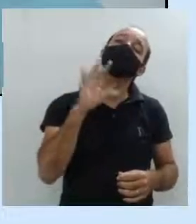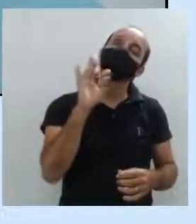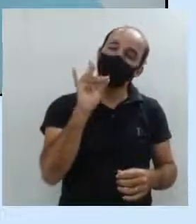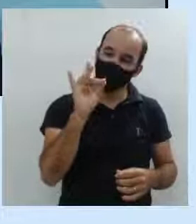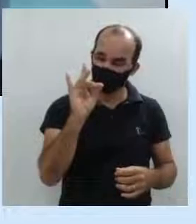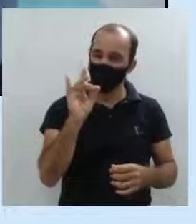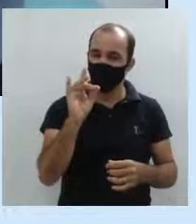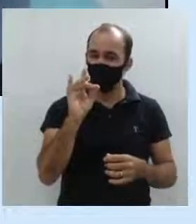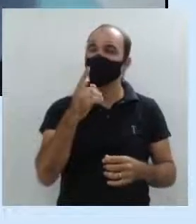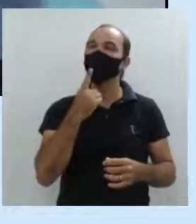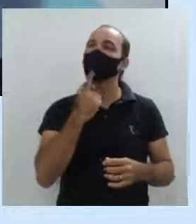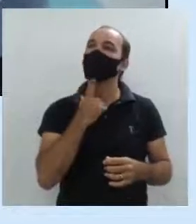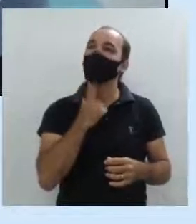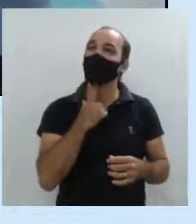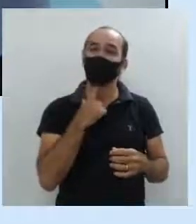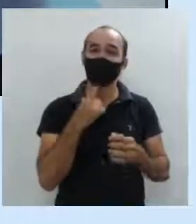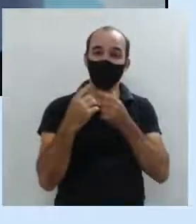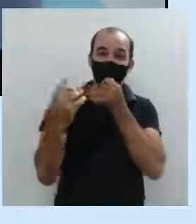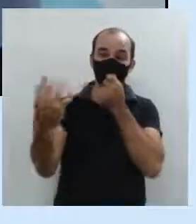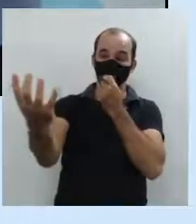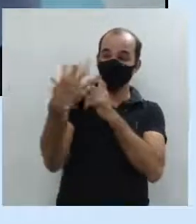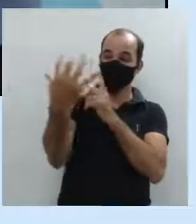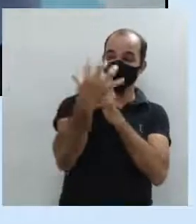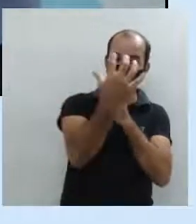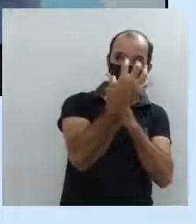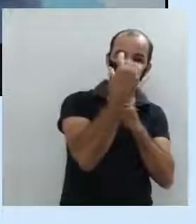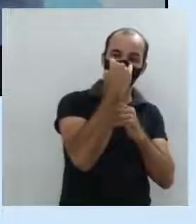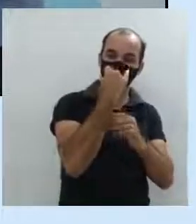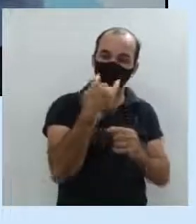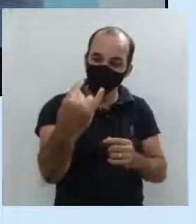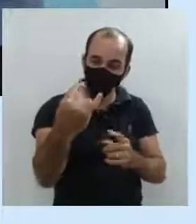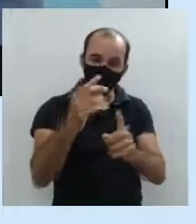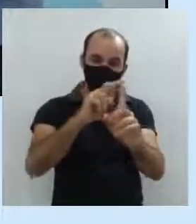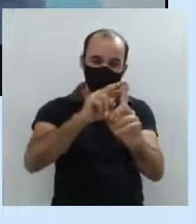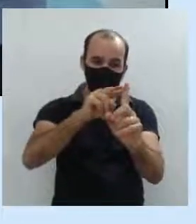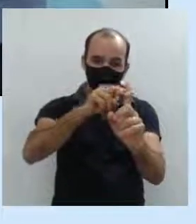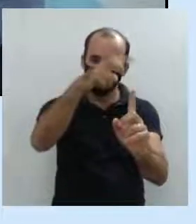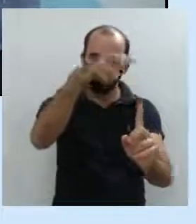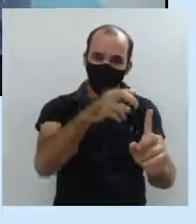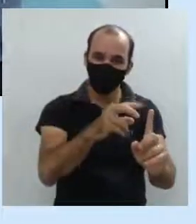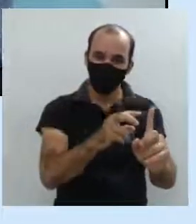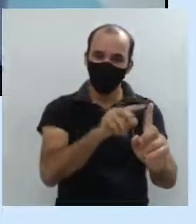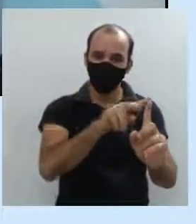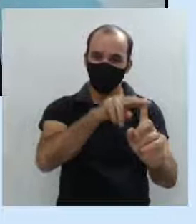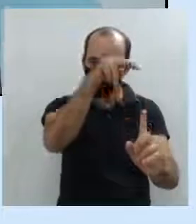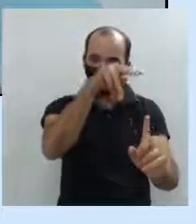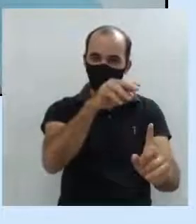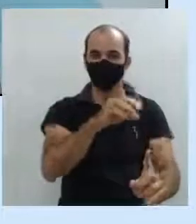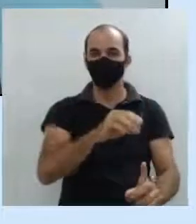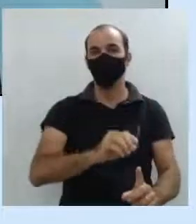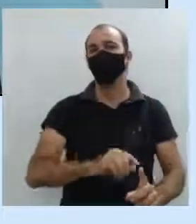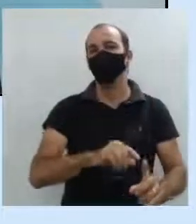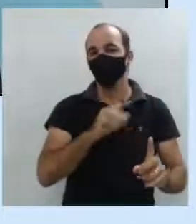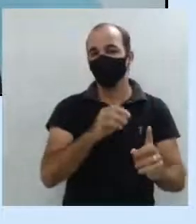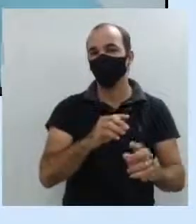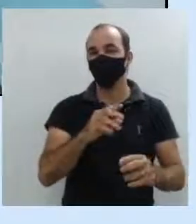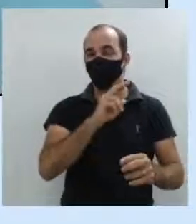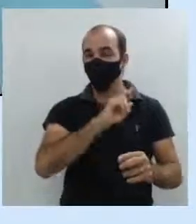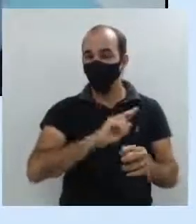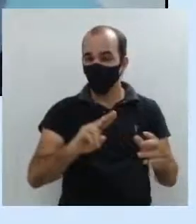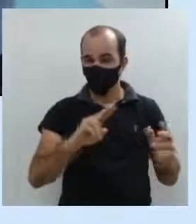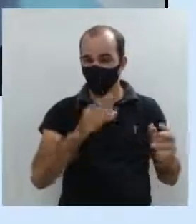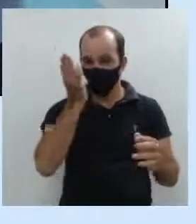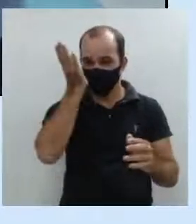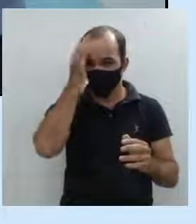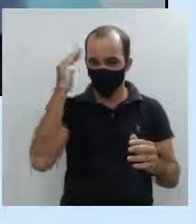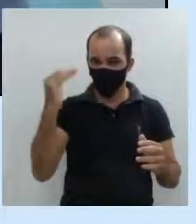quando estamos ali em volta de uma mesa com comidas, etc., você precisa tomar esse determinado refrigerante.